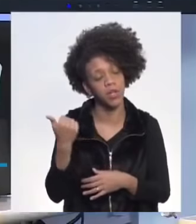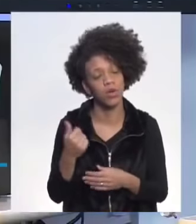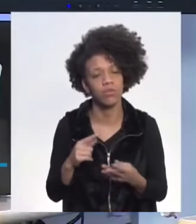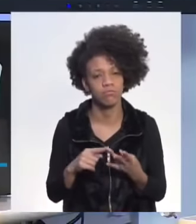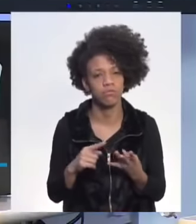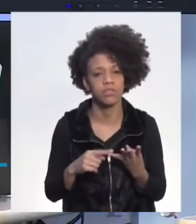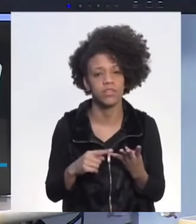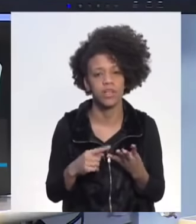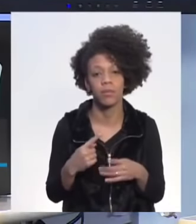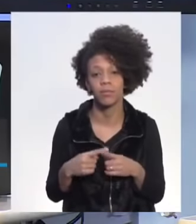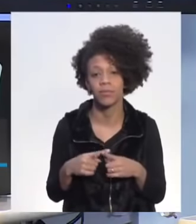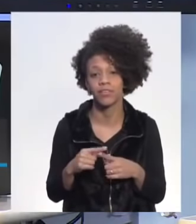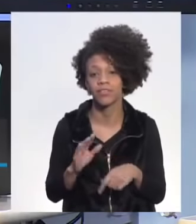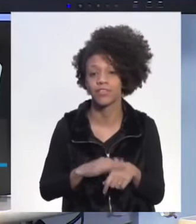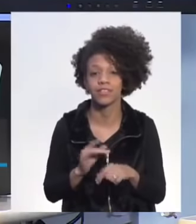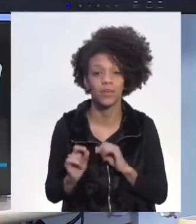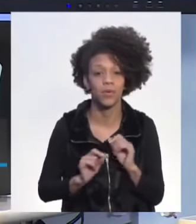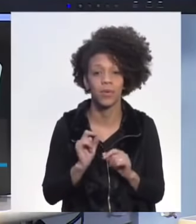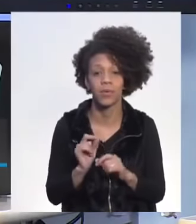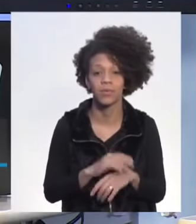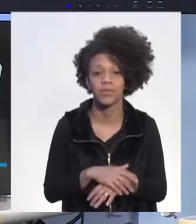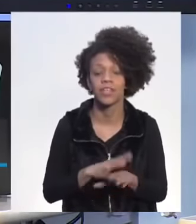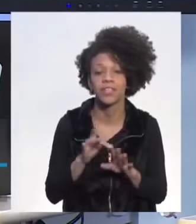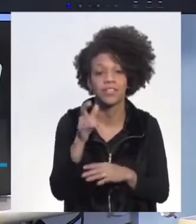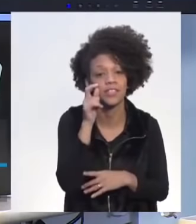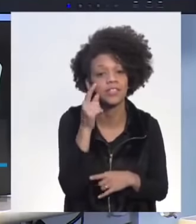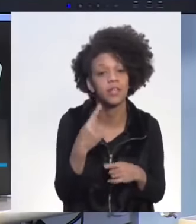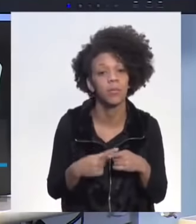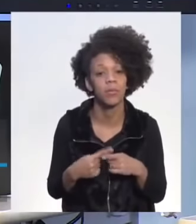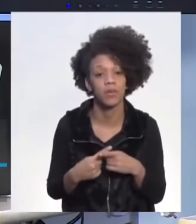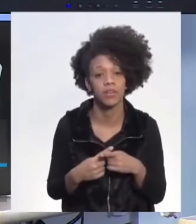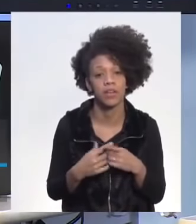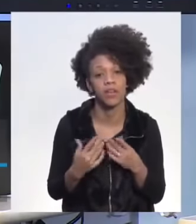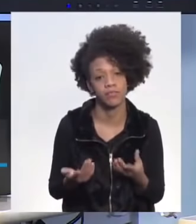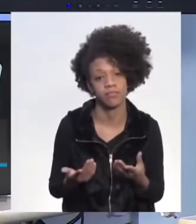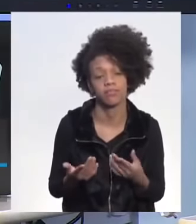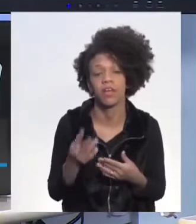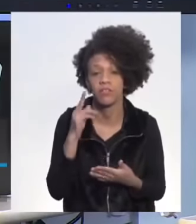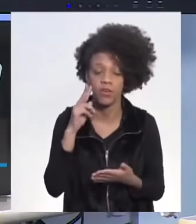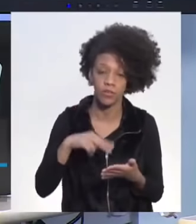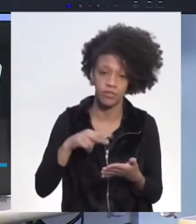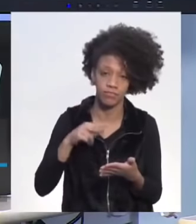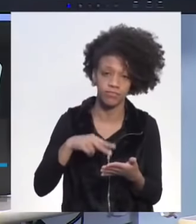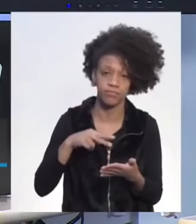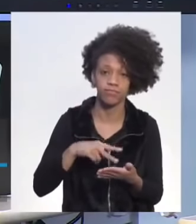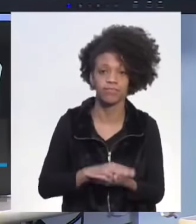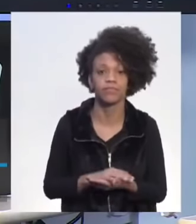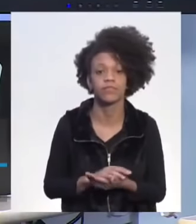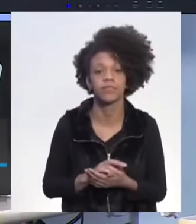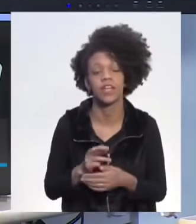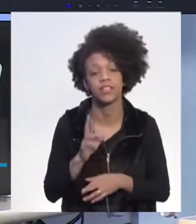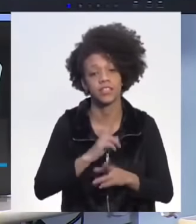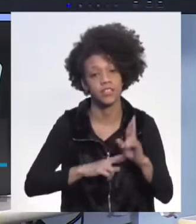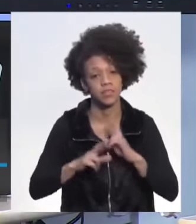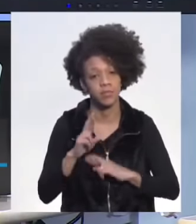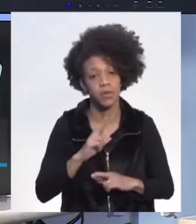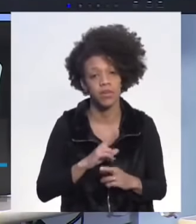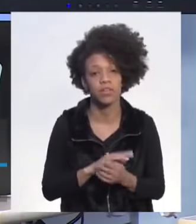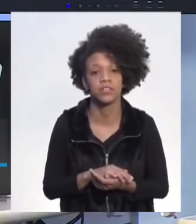ele fez algo sem querer. Interessante porque, assim, a gente vai verificar se essas respostas aí,